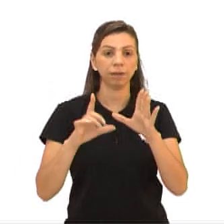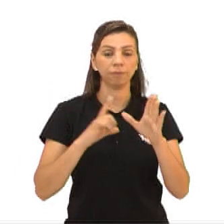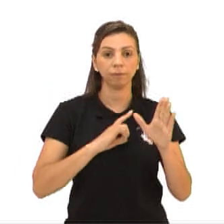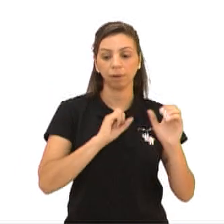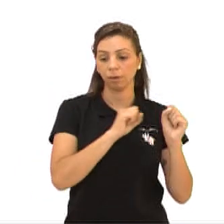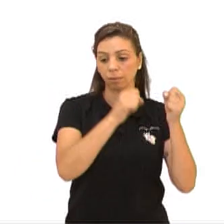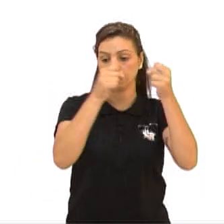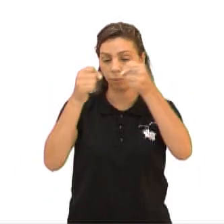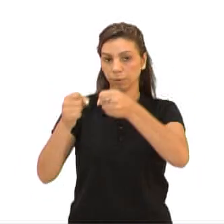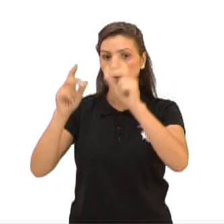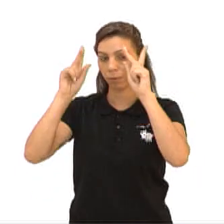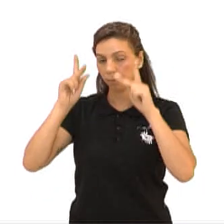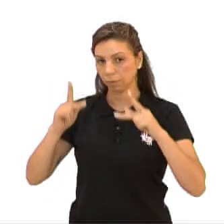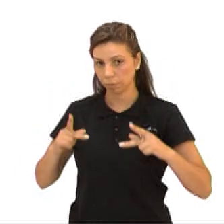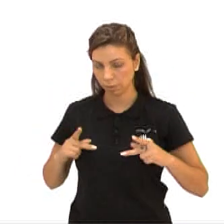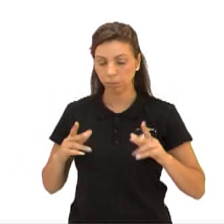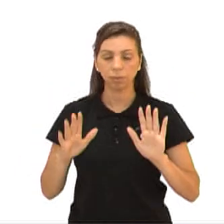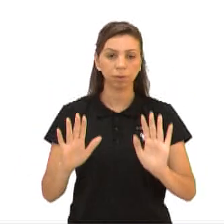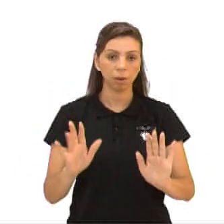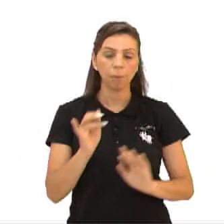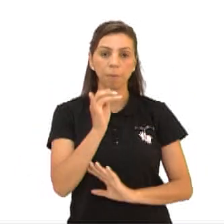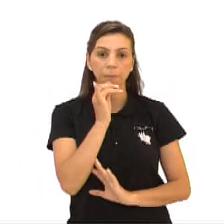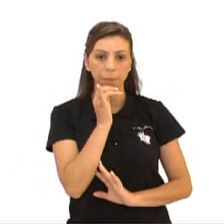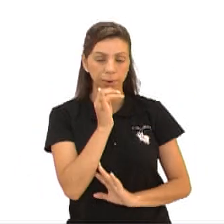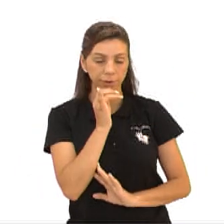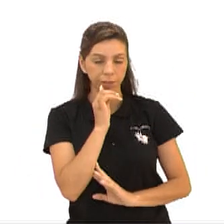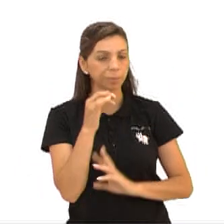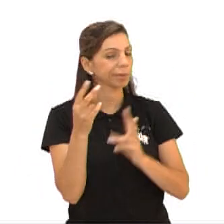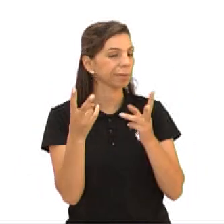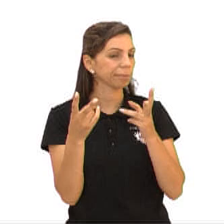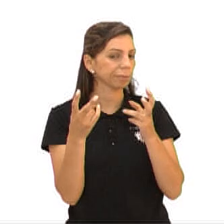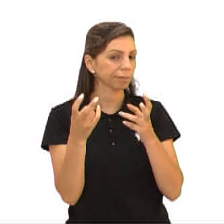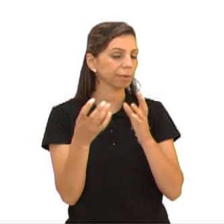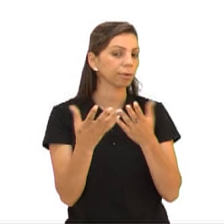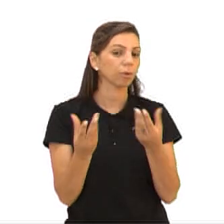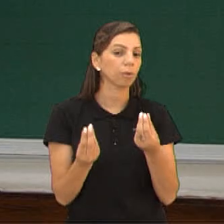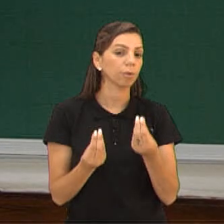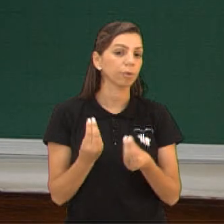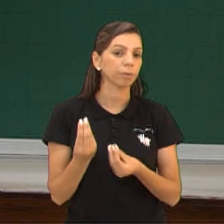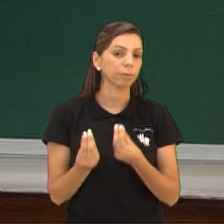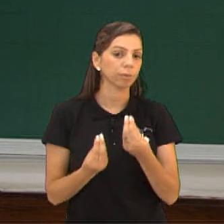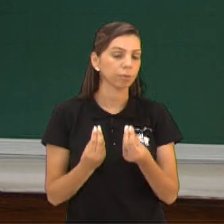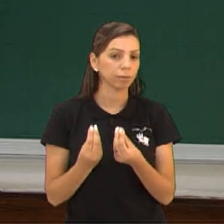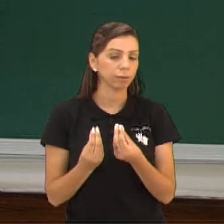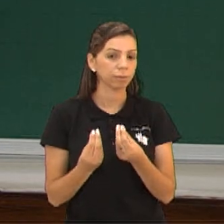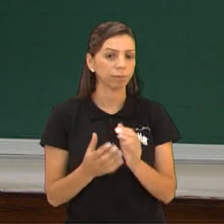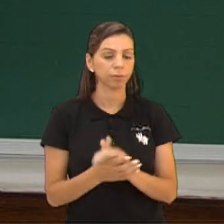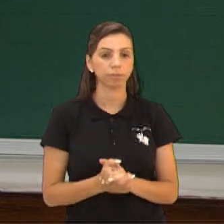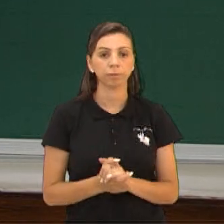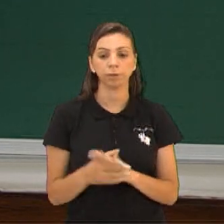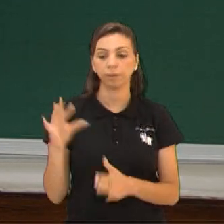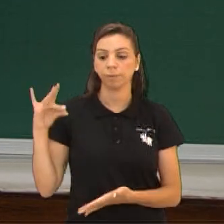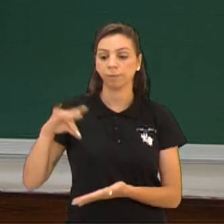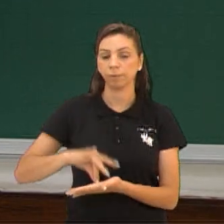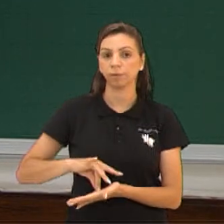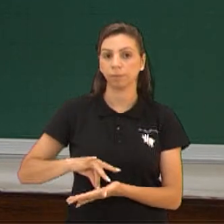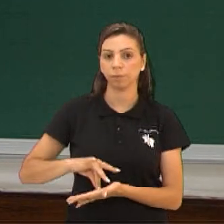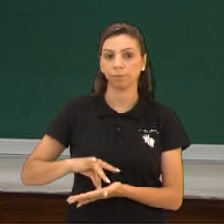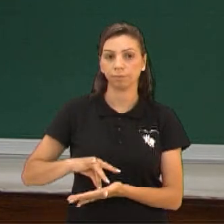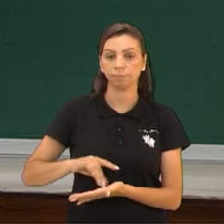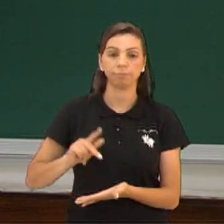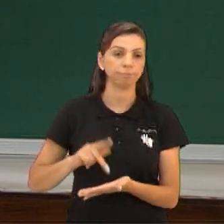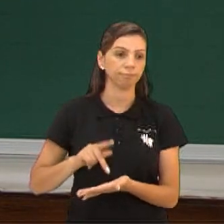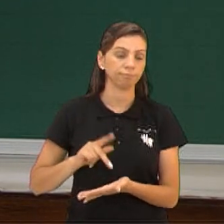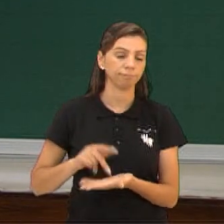impositiva ao ser humano. Então, quando nós observamos, né, a condição de veracidade, né,